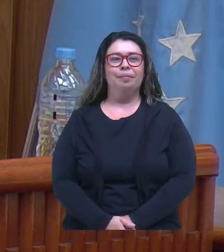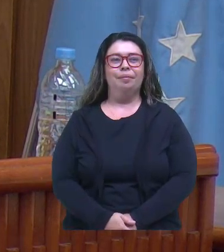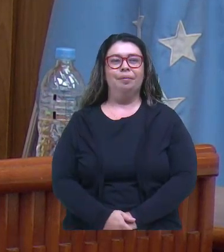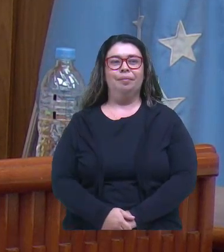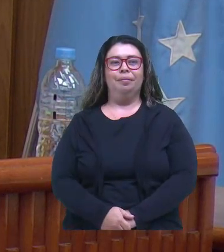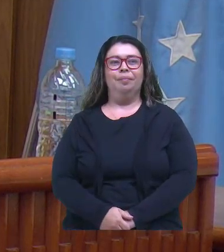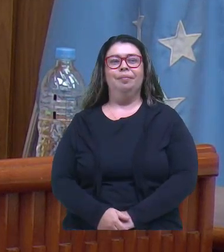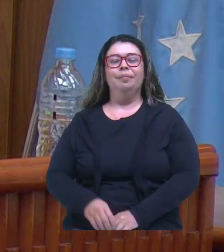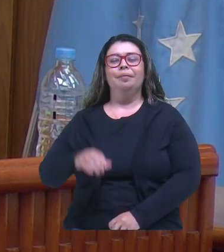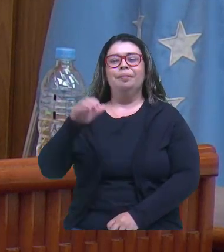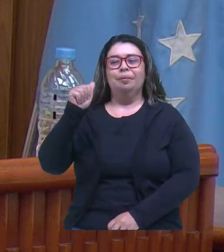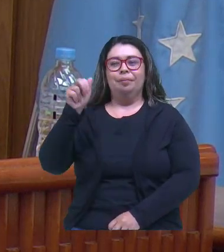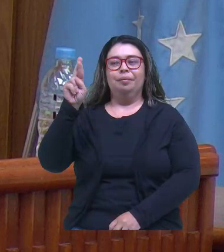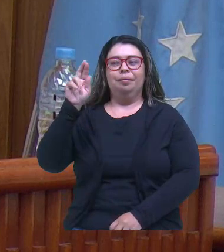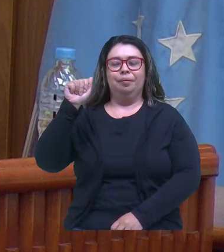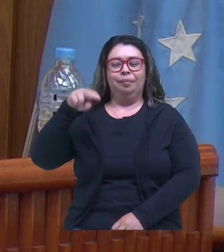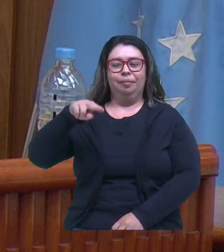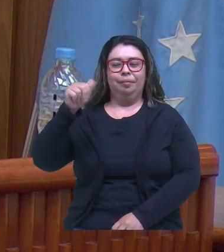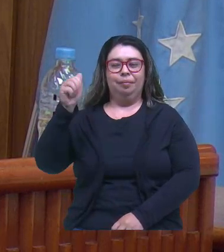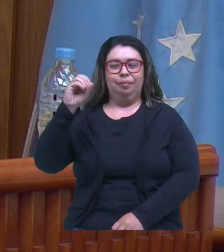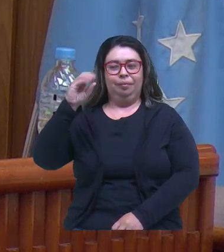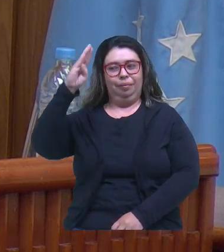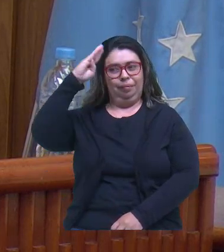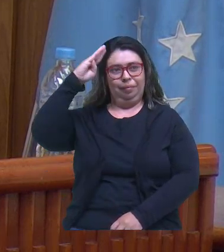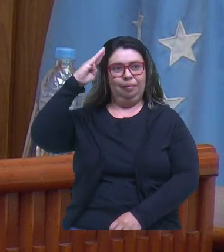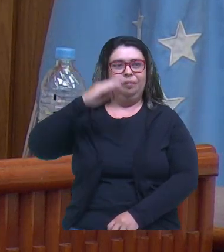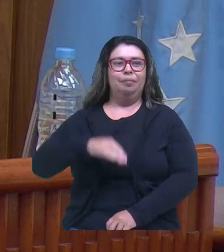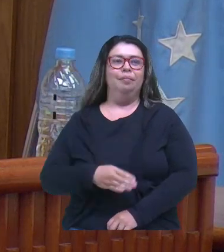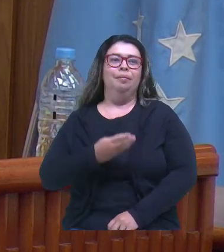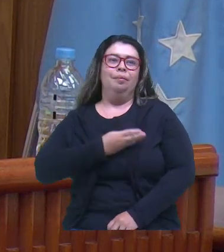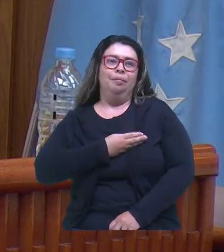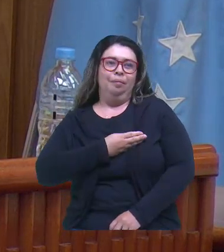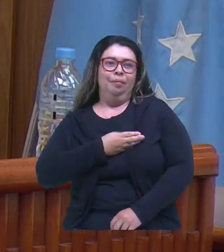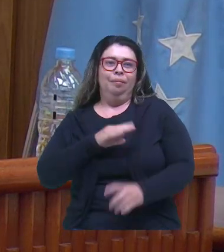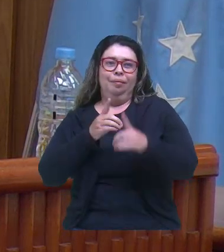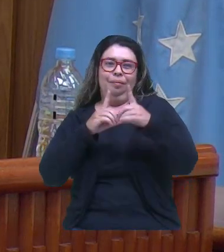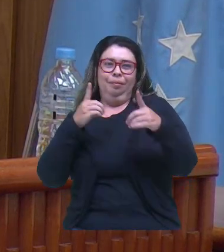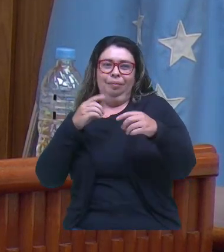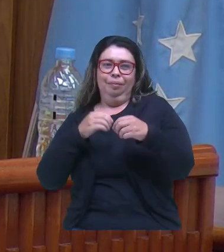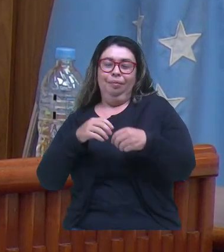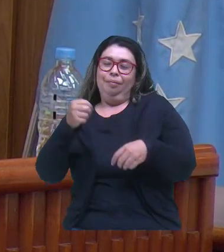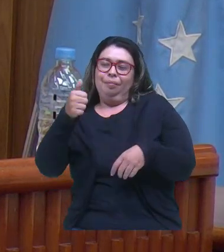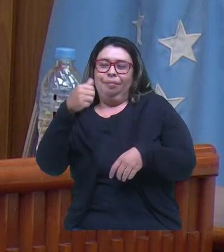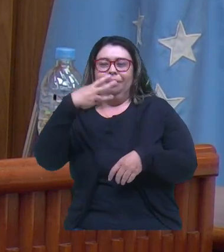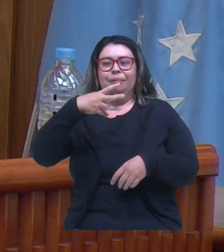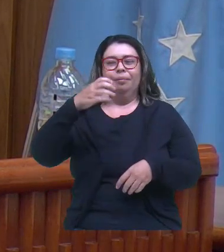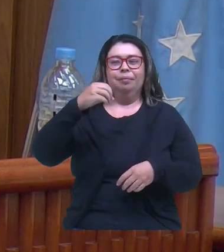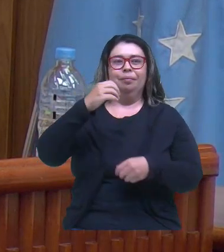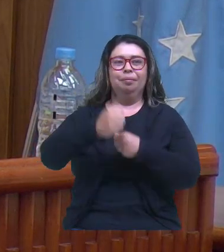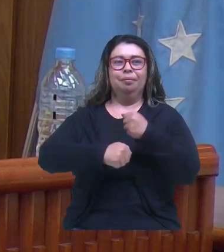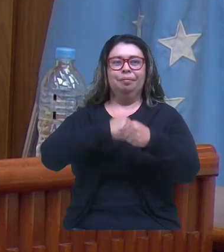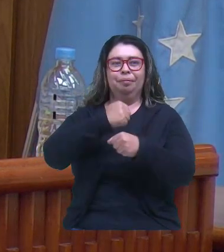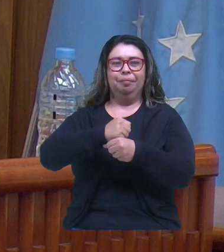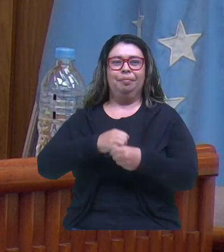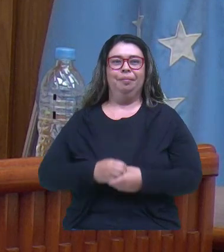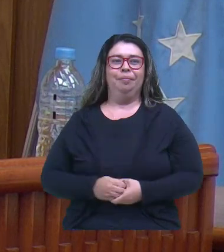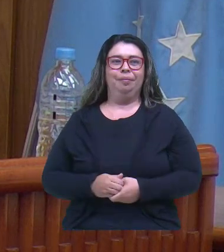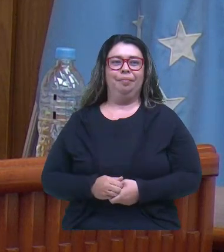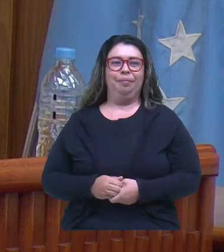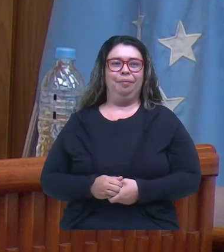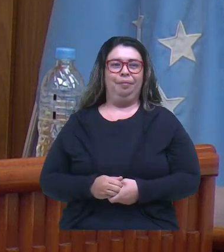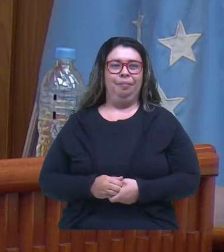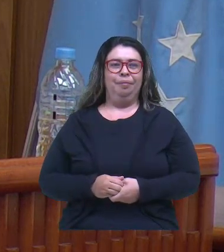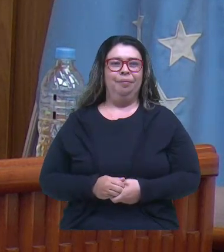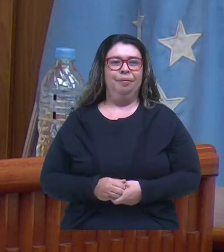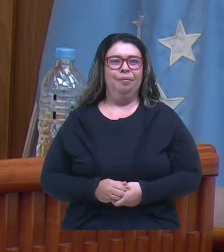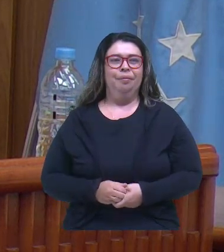irmão, amigo de longa data, já há quase 30 anos, ombreando lado a lado